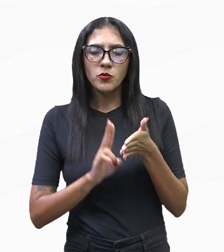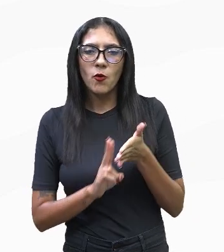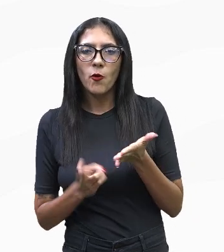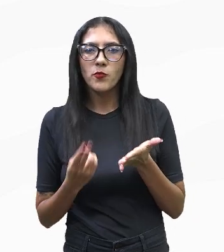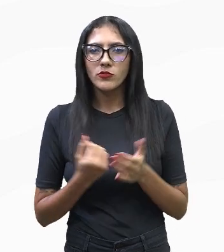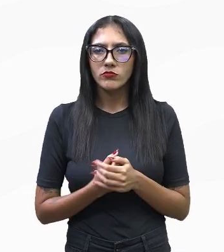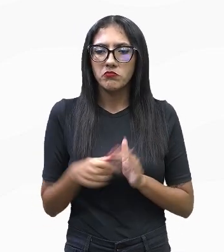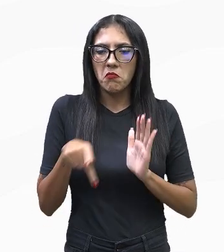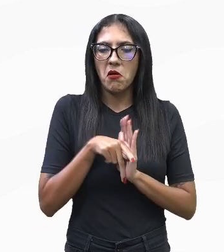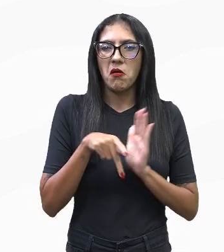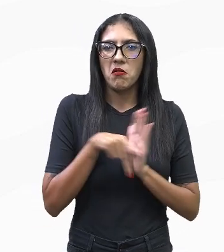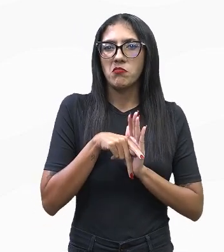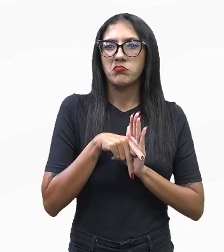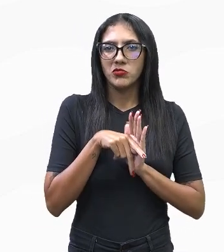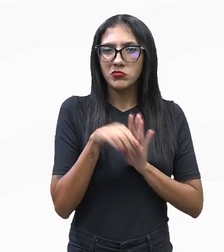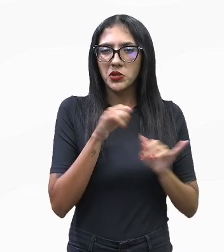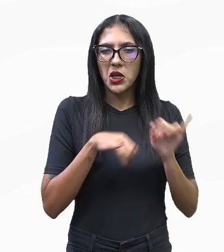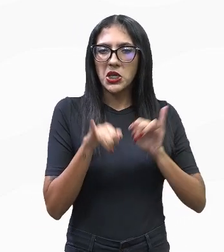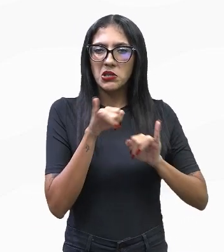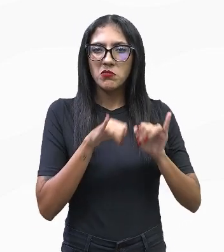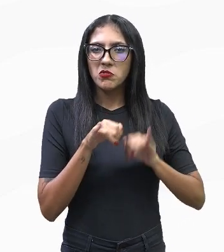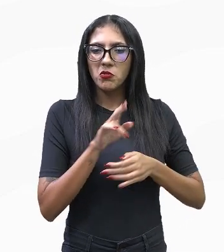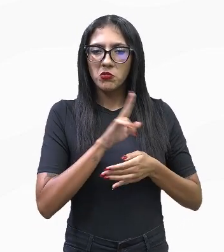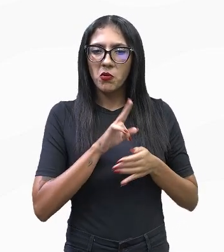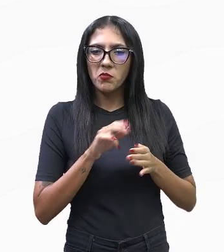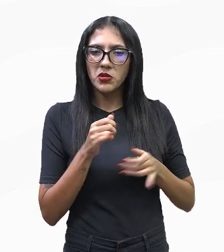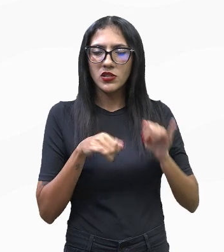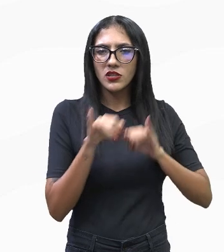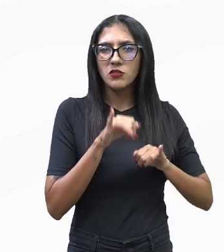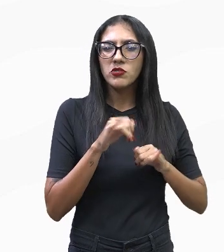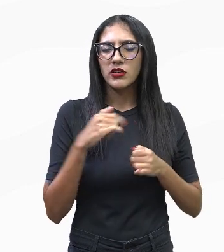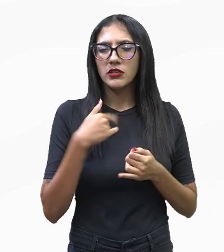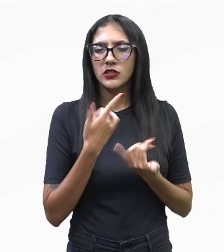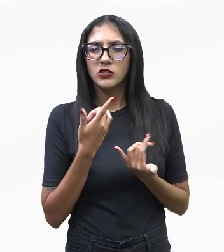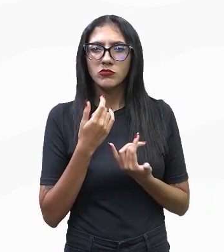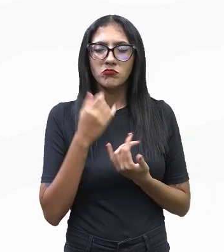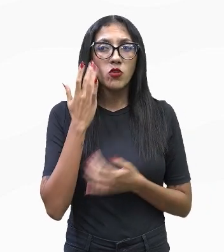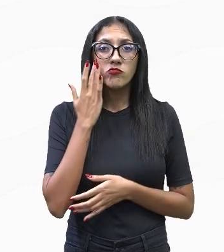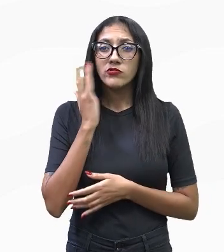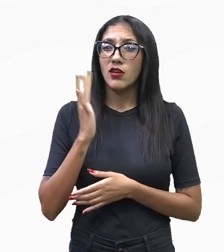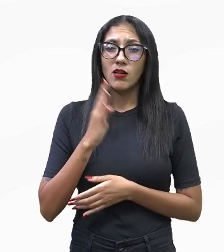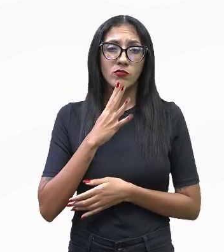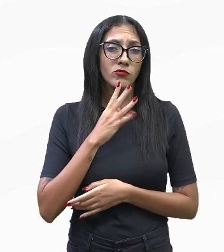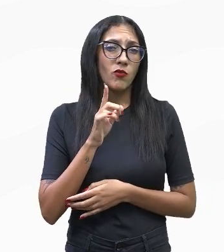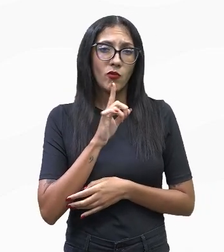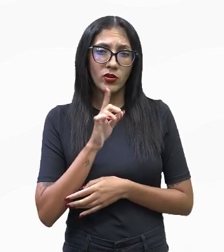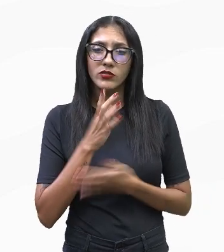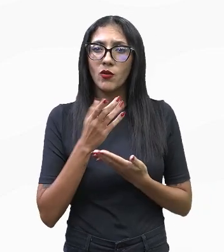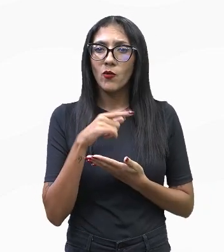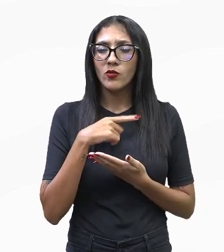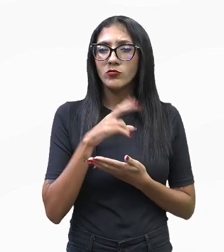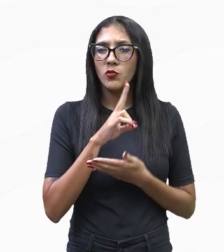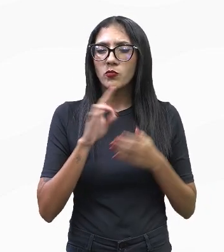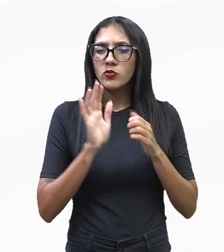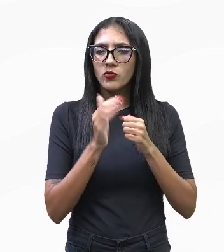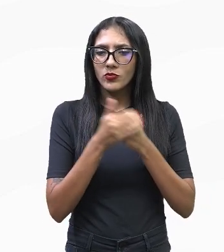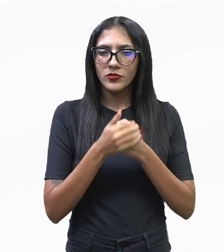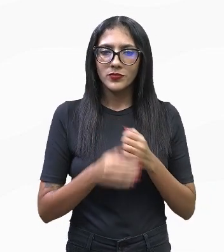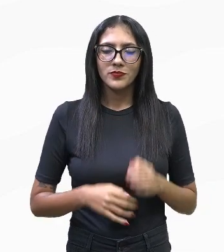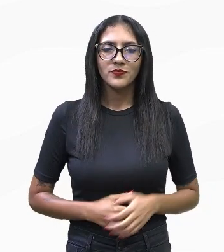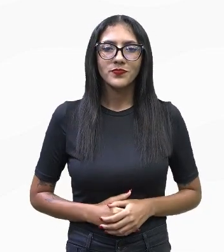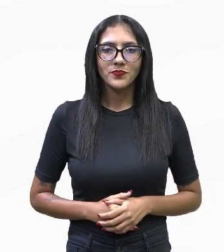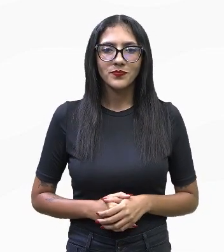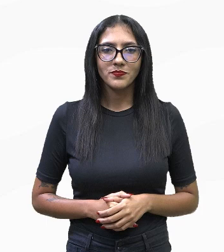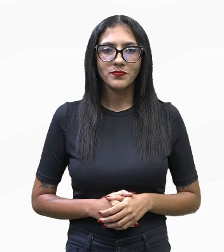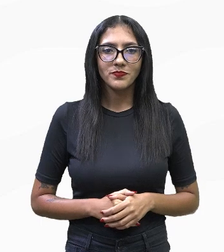científicos, né? Utilizados mesmo pela indústria, e aí a gente acaba sendo camuflado. Vamos ver um pouquinho